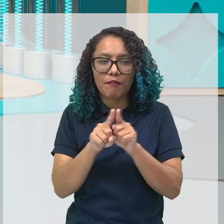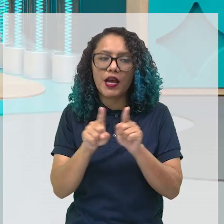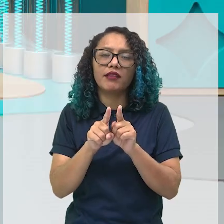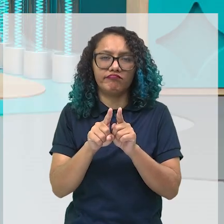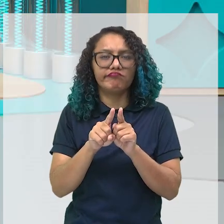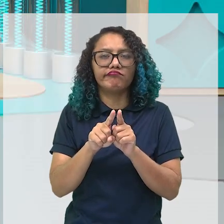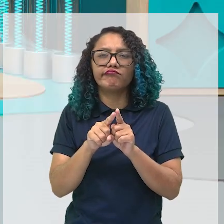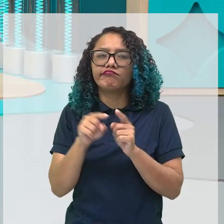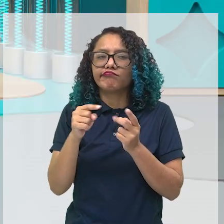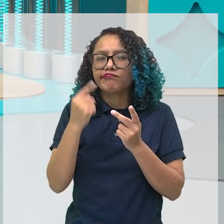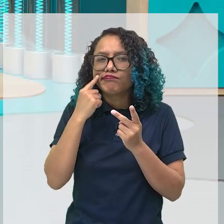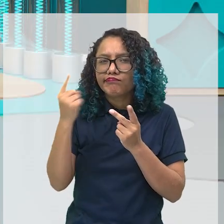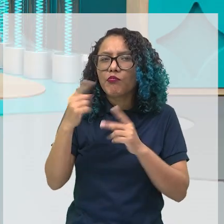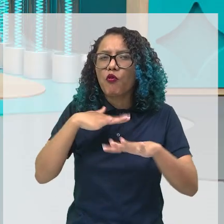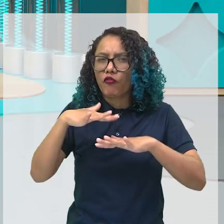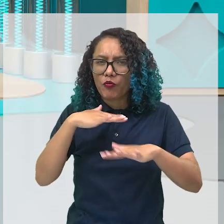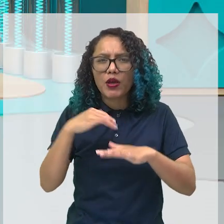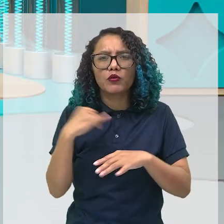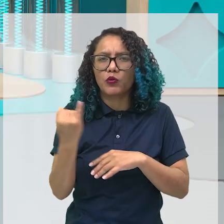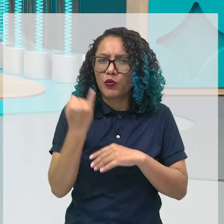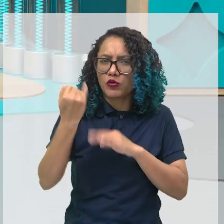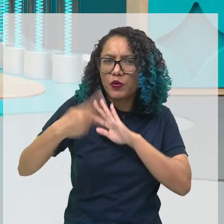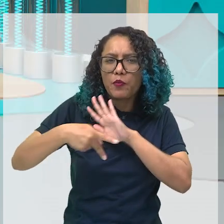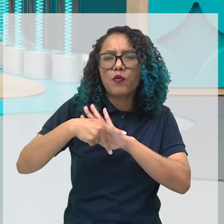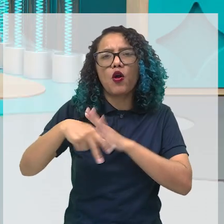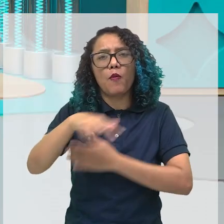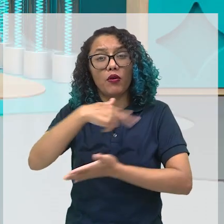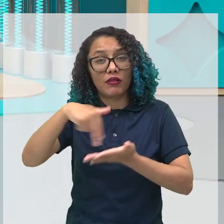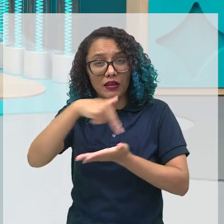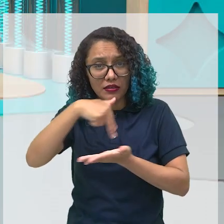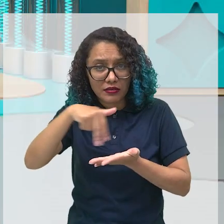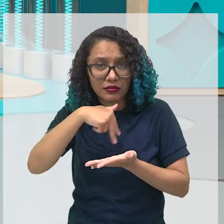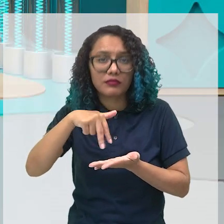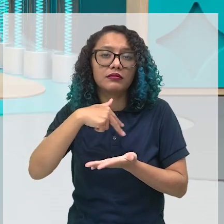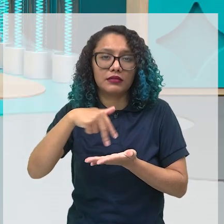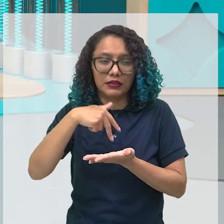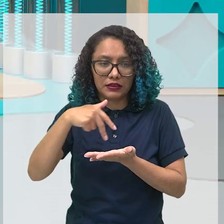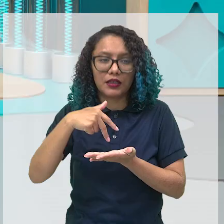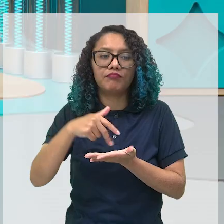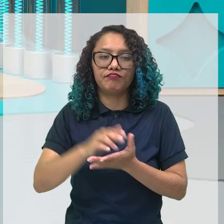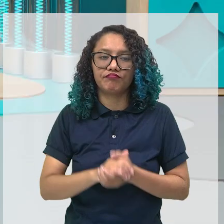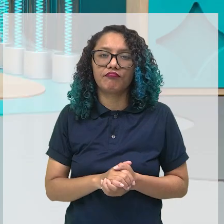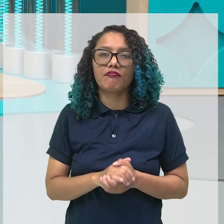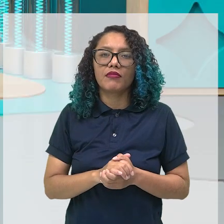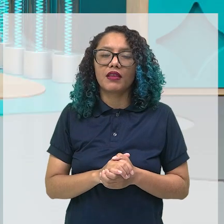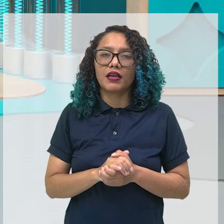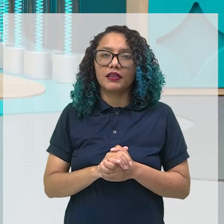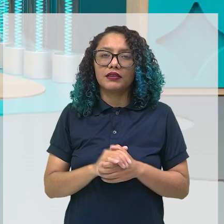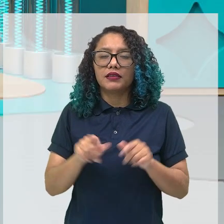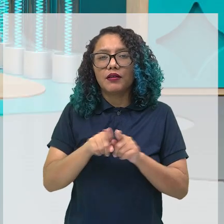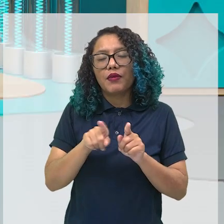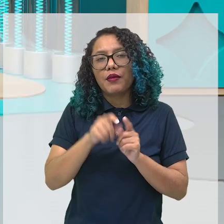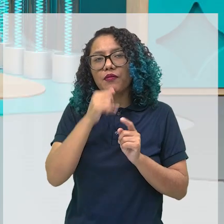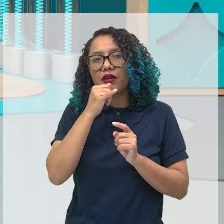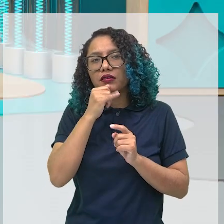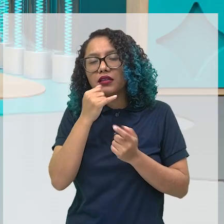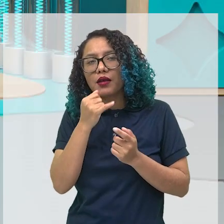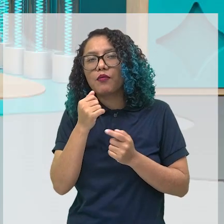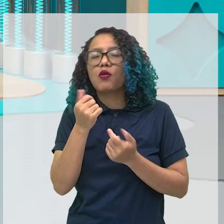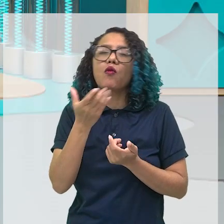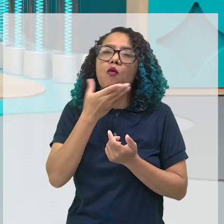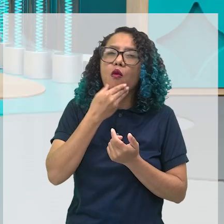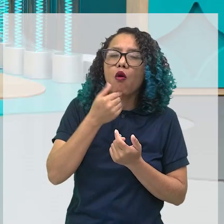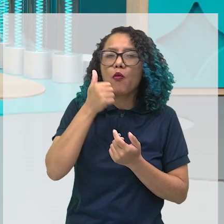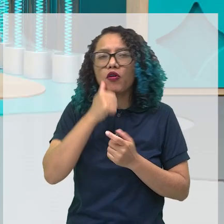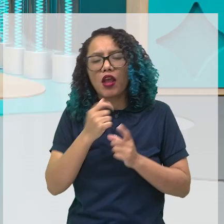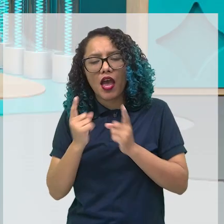elemento central ali da coreografia da salsa. É um elemento que chama a atenção o casal que faz esses giros,